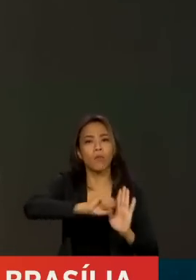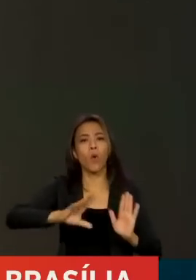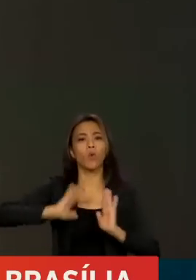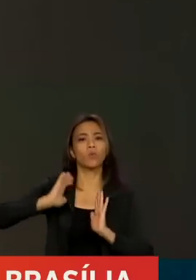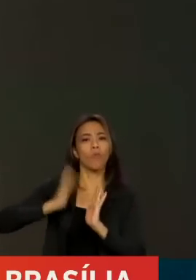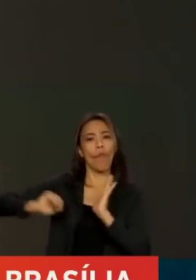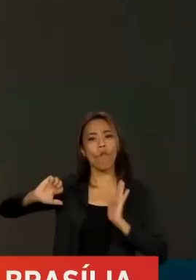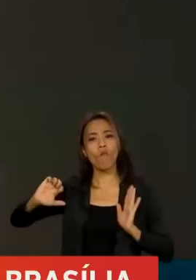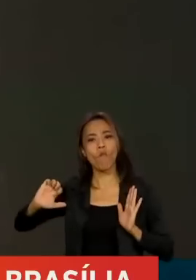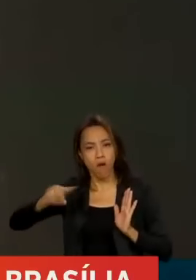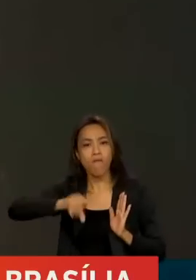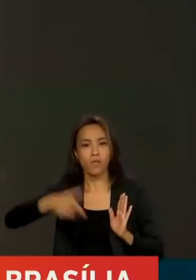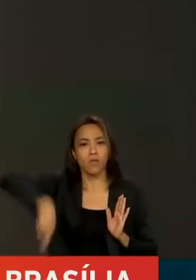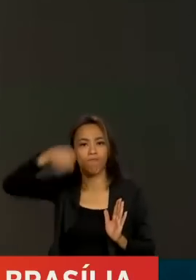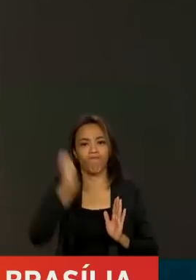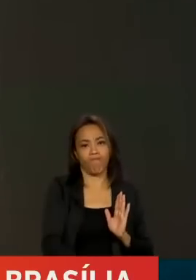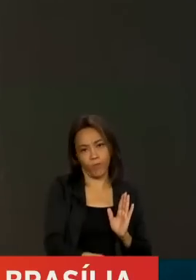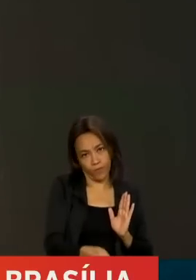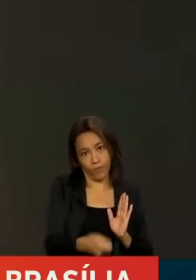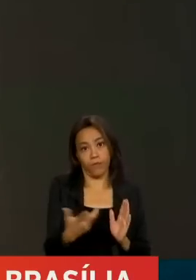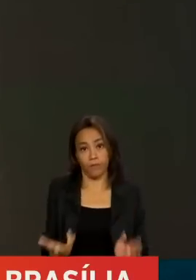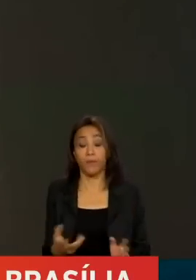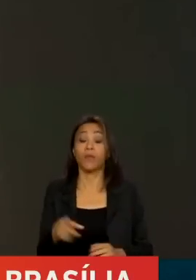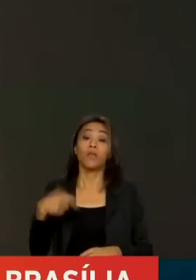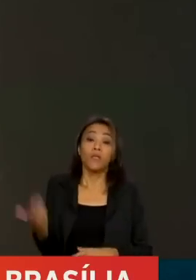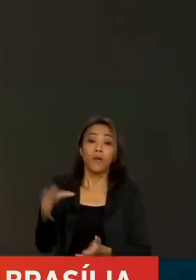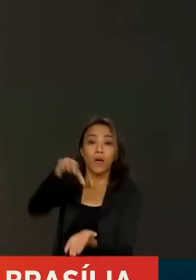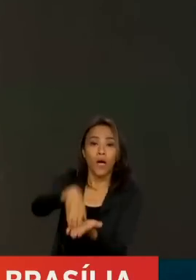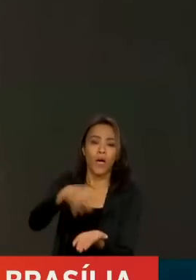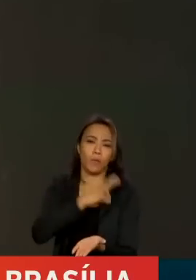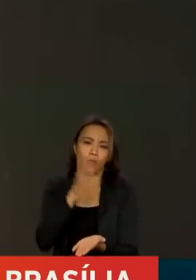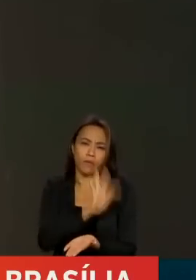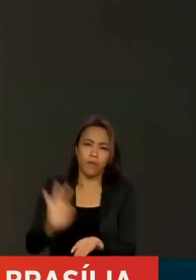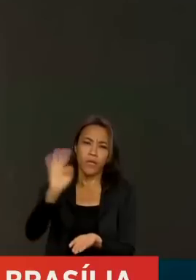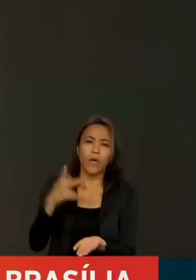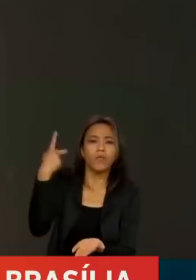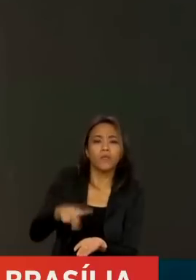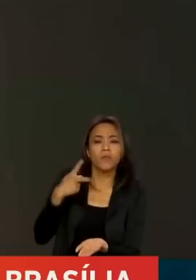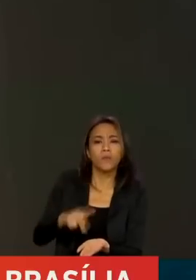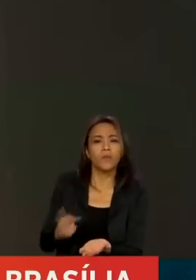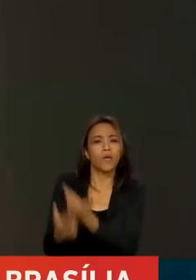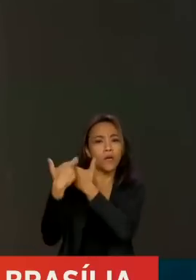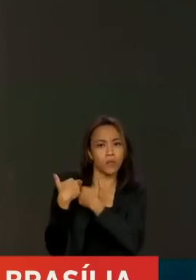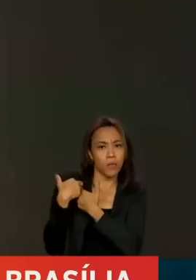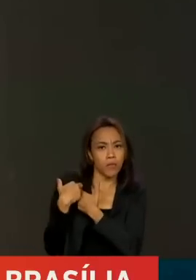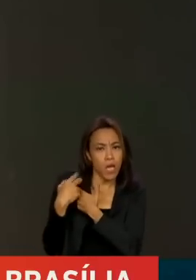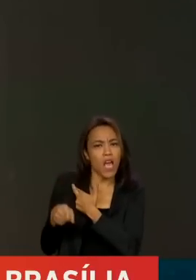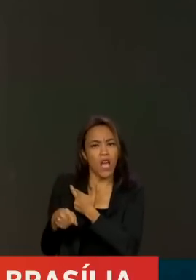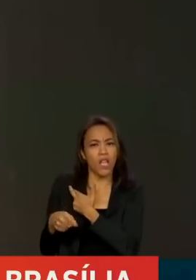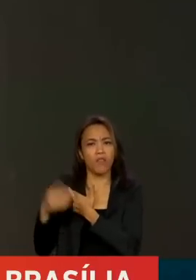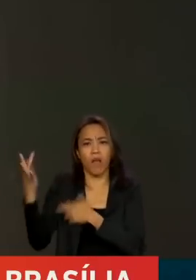deveriam agir serão responsabilizados a polícia federal no limite das suas responsabilidades não irá